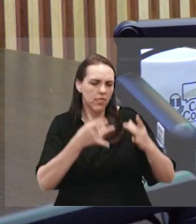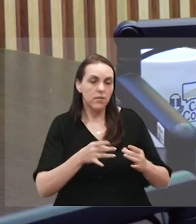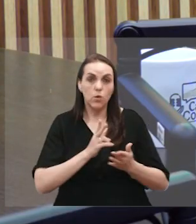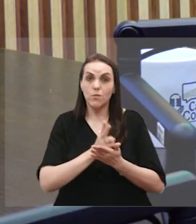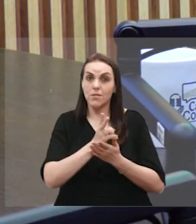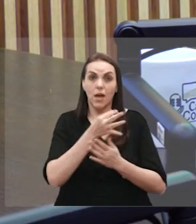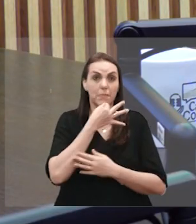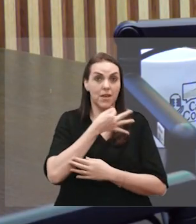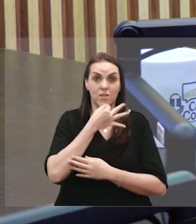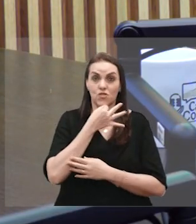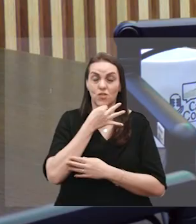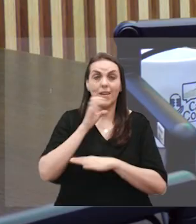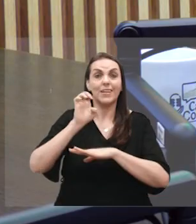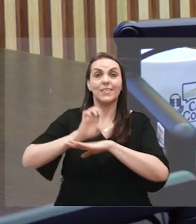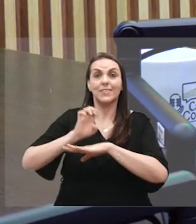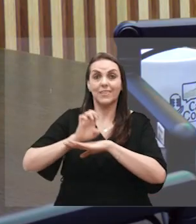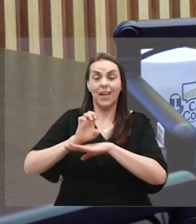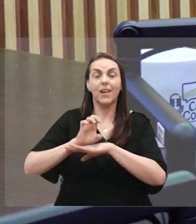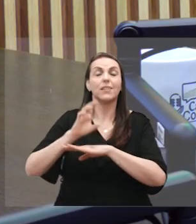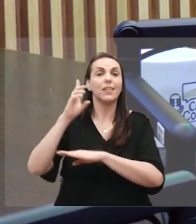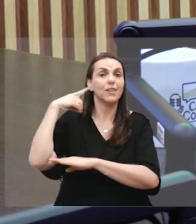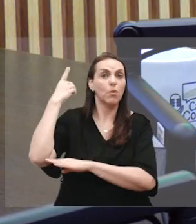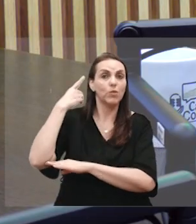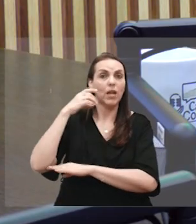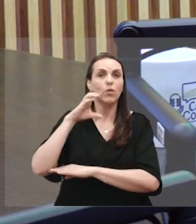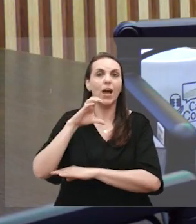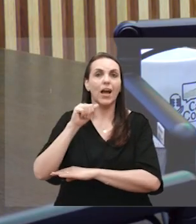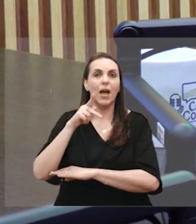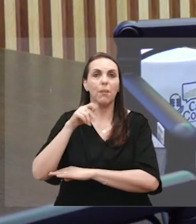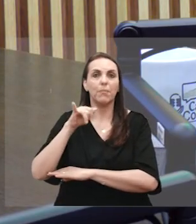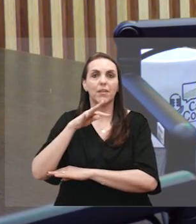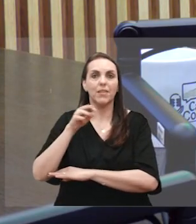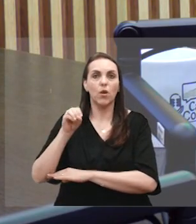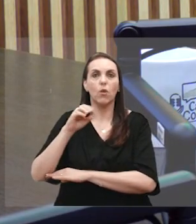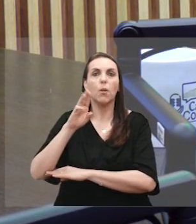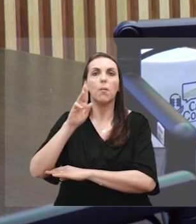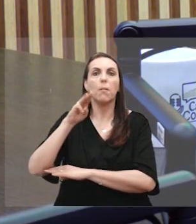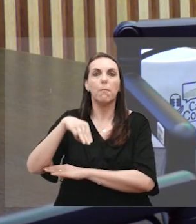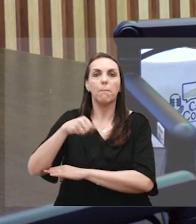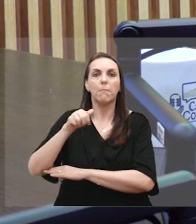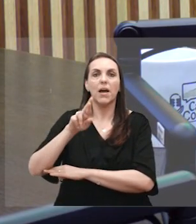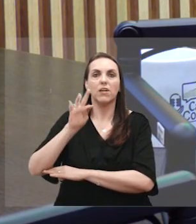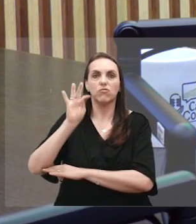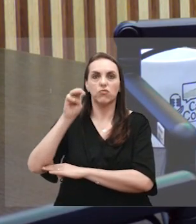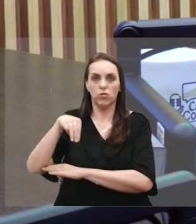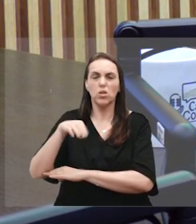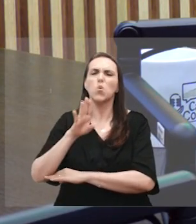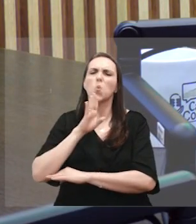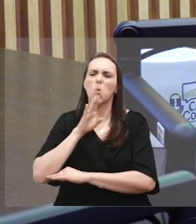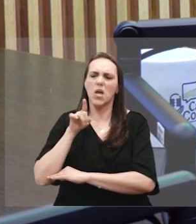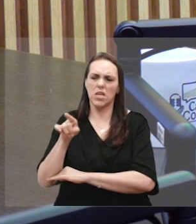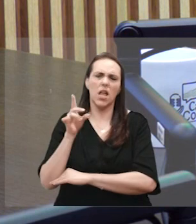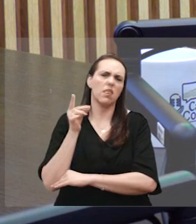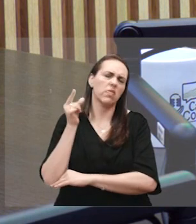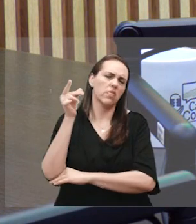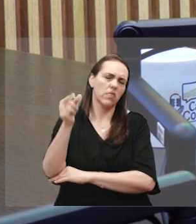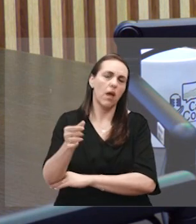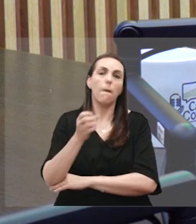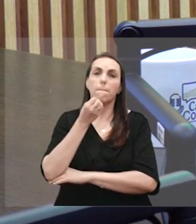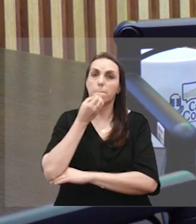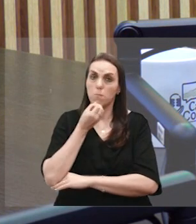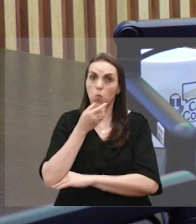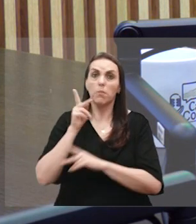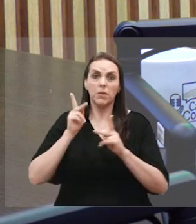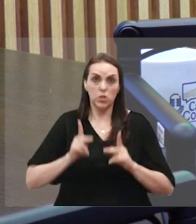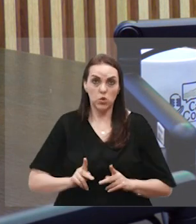Sul. E a nível estadual, eu tenho o deputado estadual Capitão Martim, que trabalhei na assessoria dele por muito tempo, então conheço, sei que é uma pessoa boa, já mandou recurso,